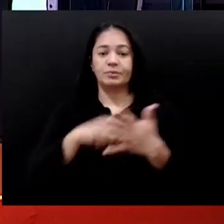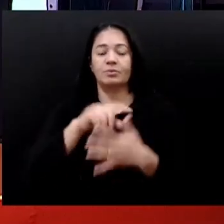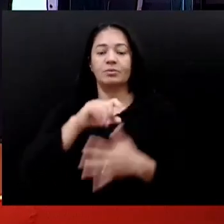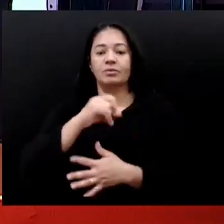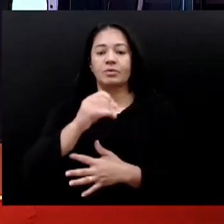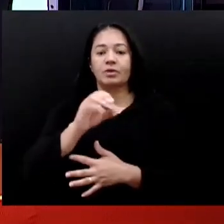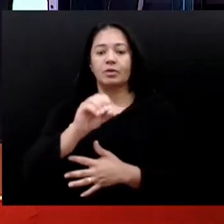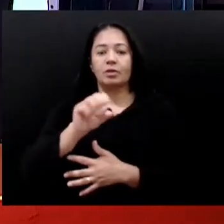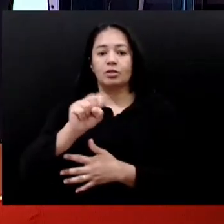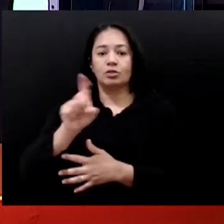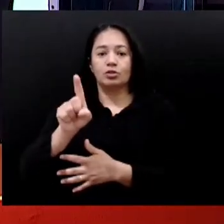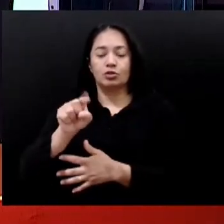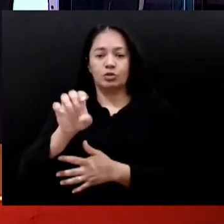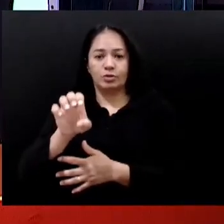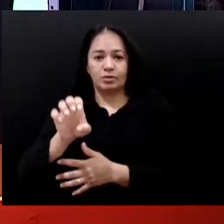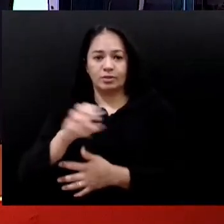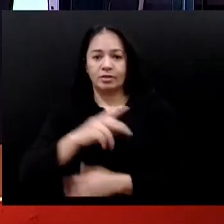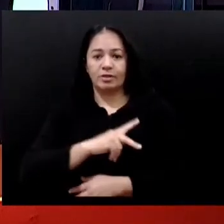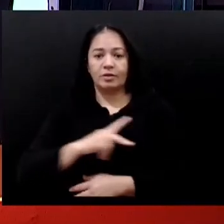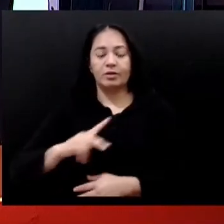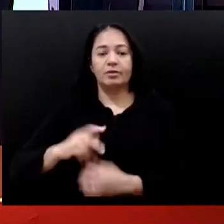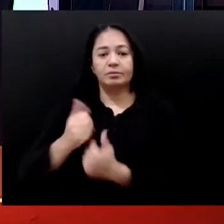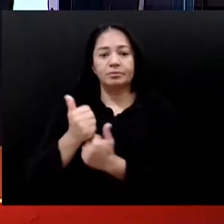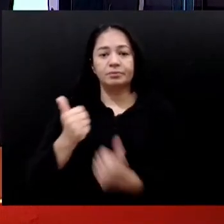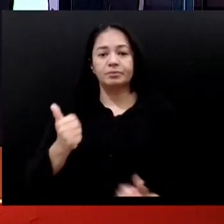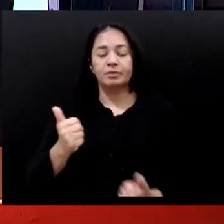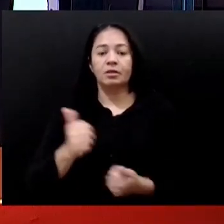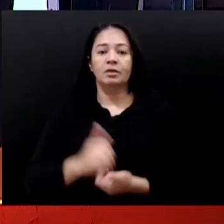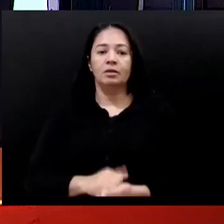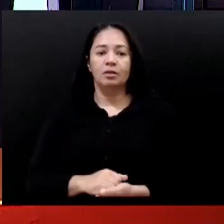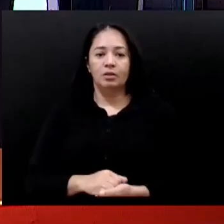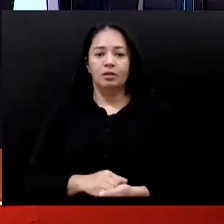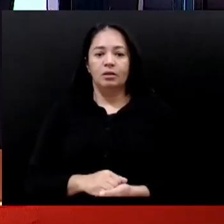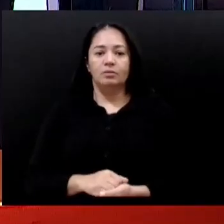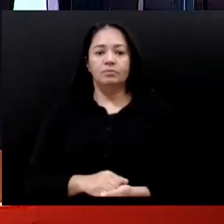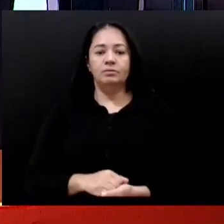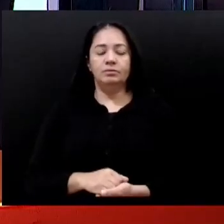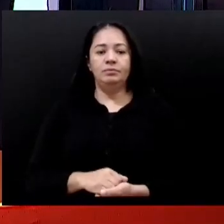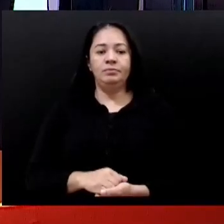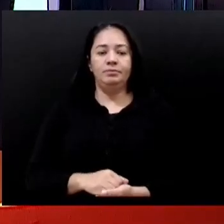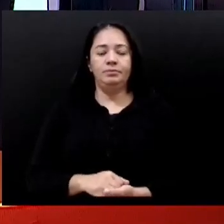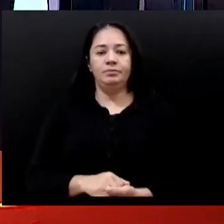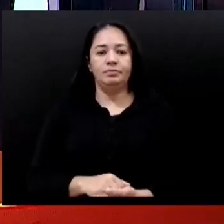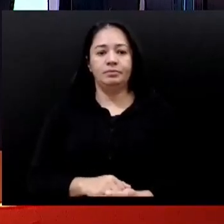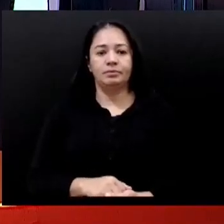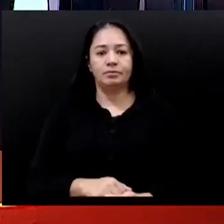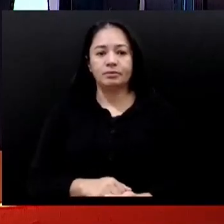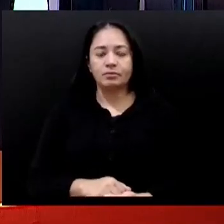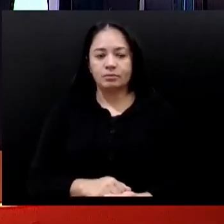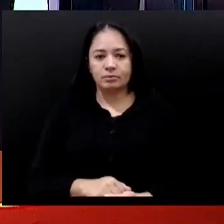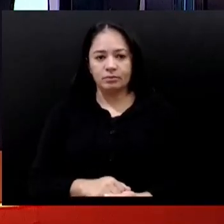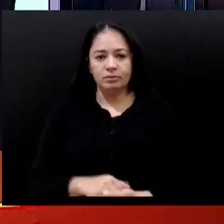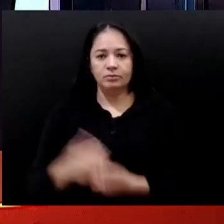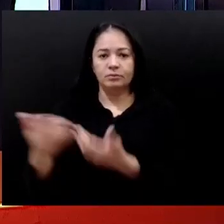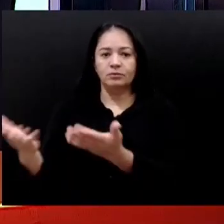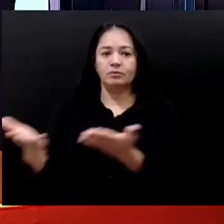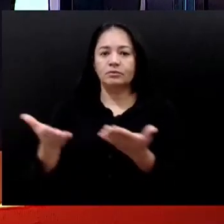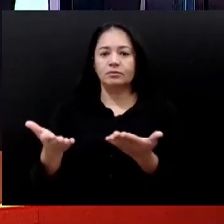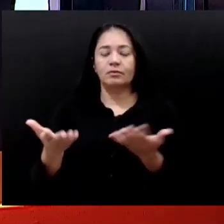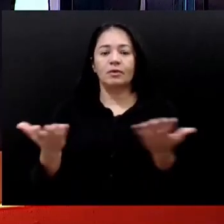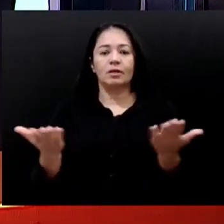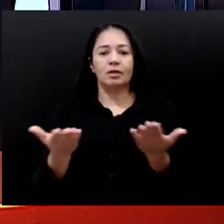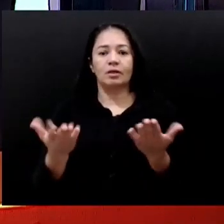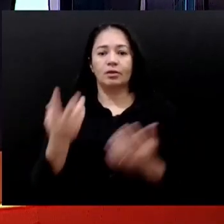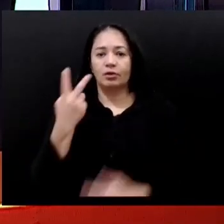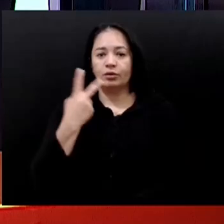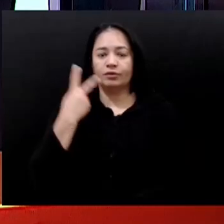vice-presidente do Venture Hub. Convidamos agora à tribuna o vereador Igor Diego